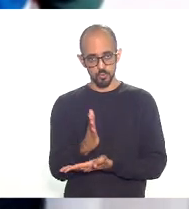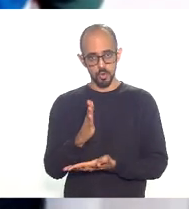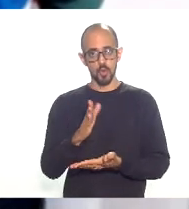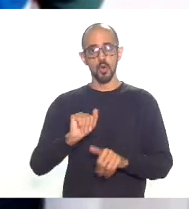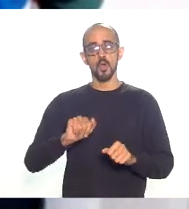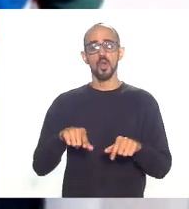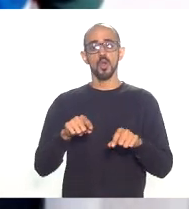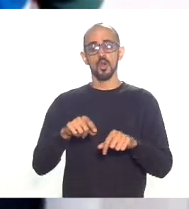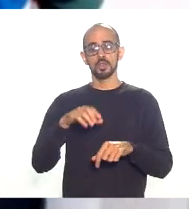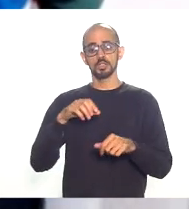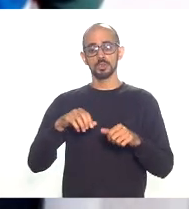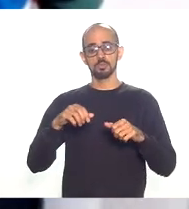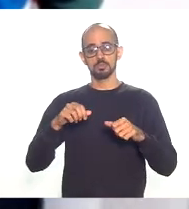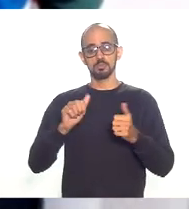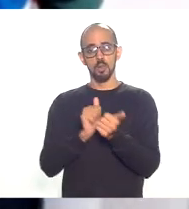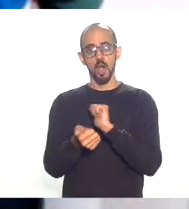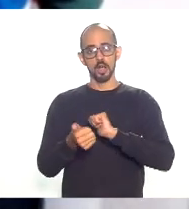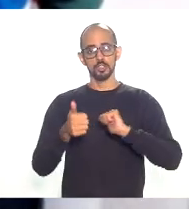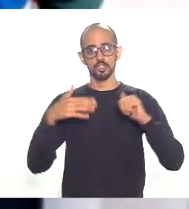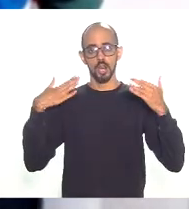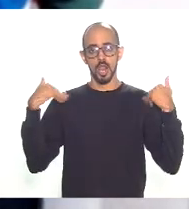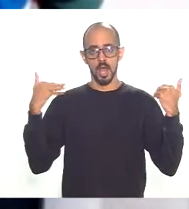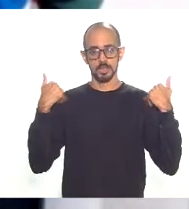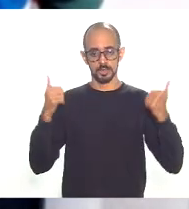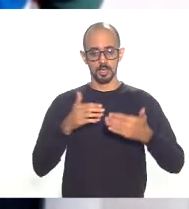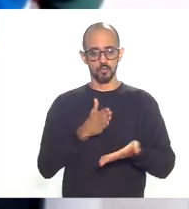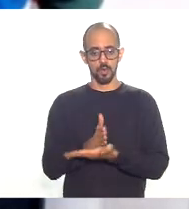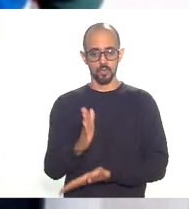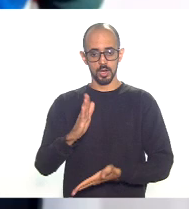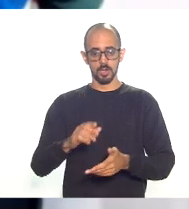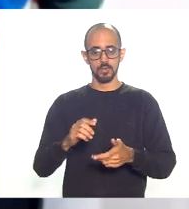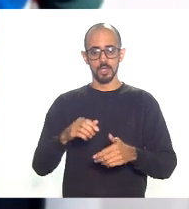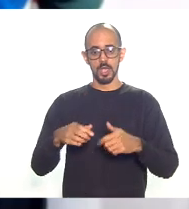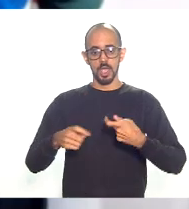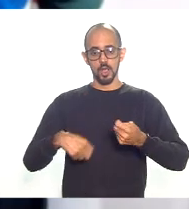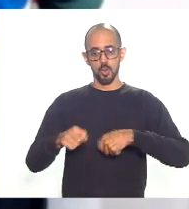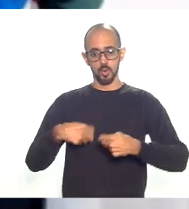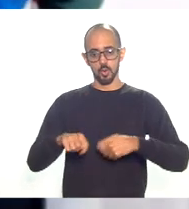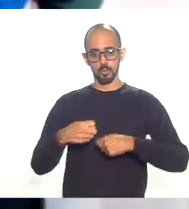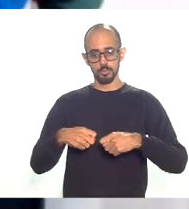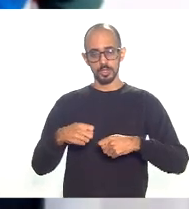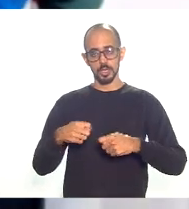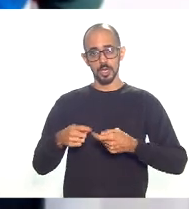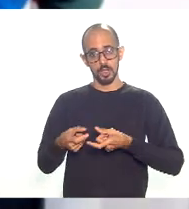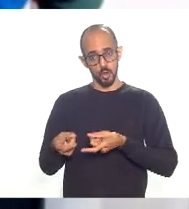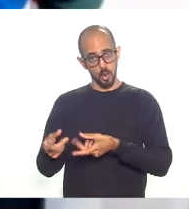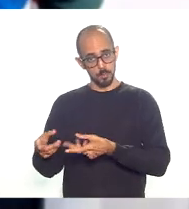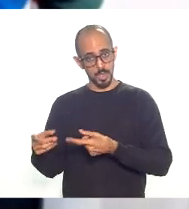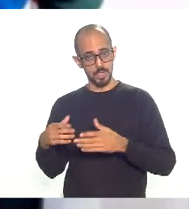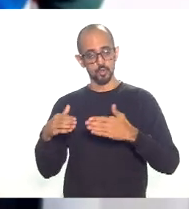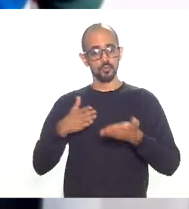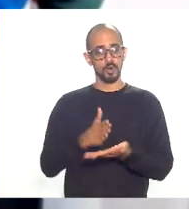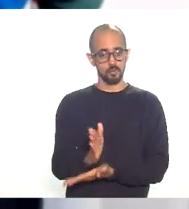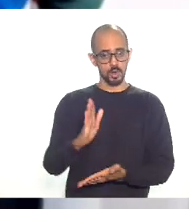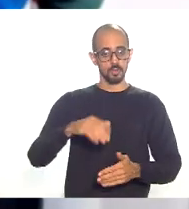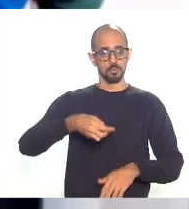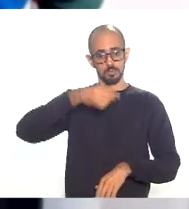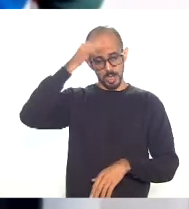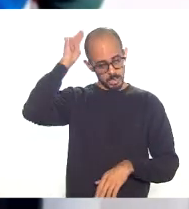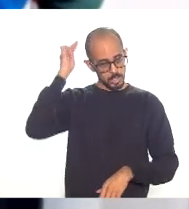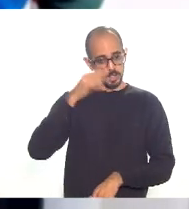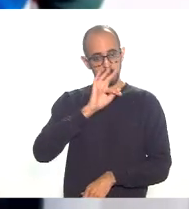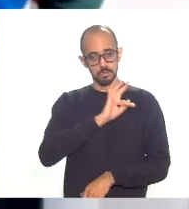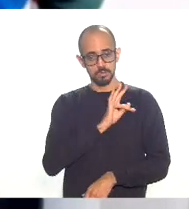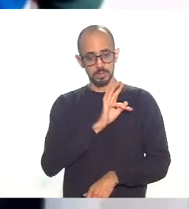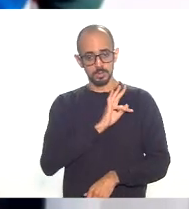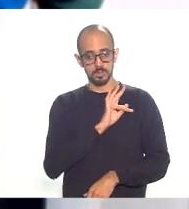lazer favorável e de economia, indústria e comércio favorável. Relatores, deputado Márcio Pacheco, Marta Rocha,